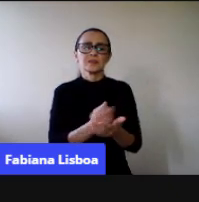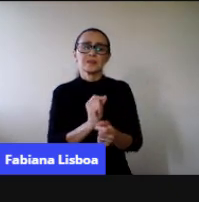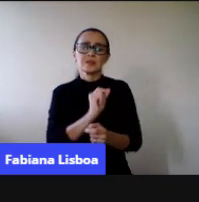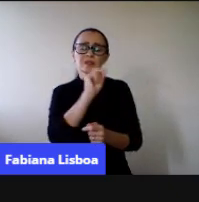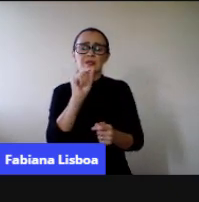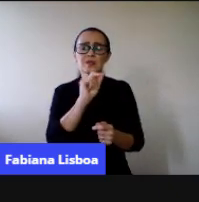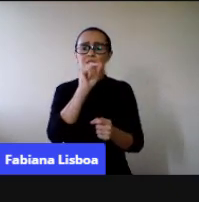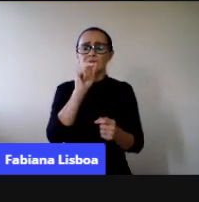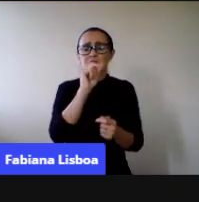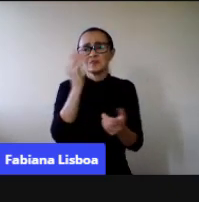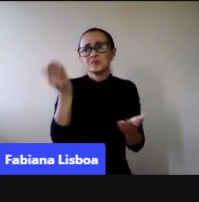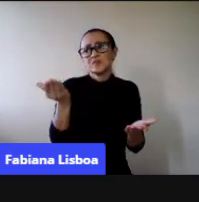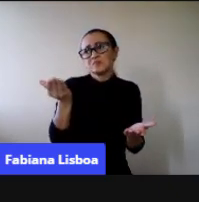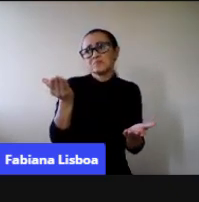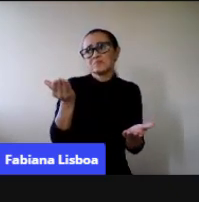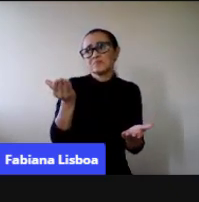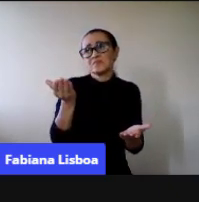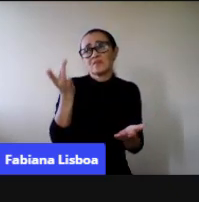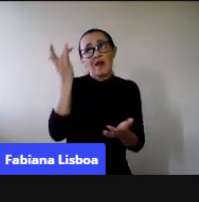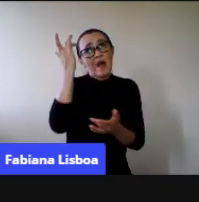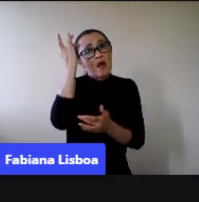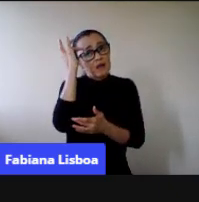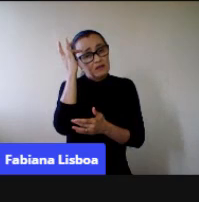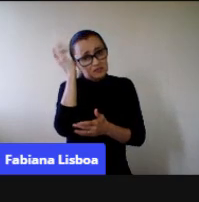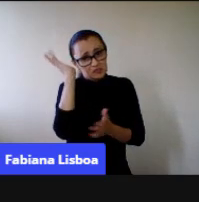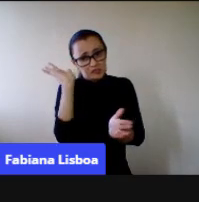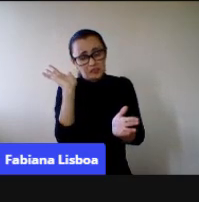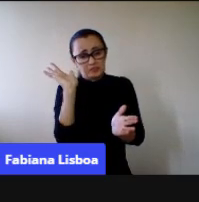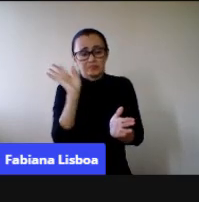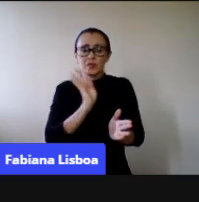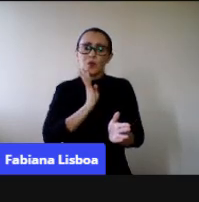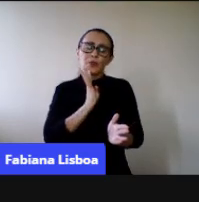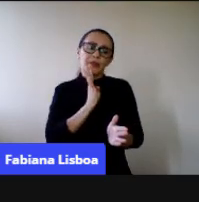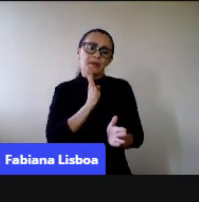nós achamos que conhecemos sobre os povos indígenas, né?